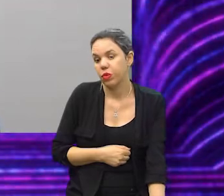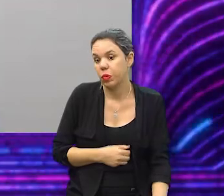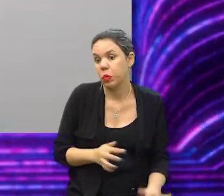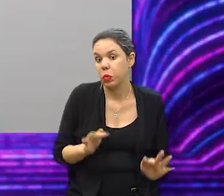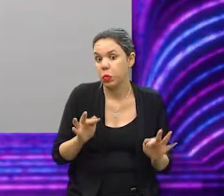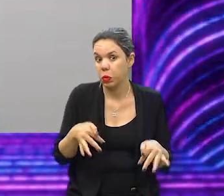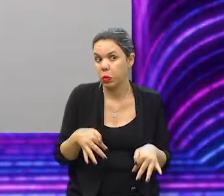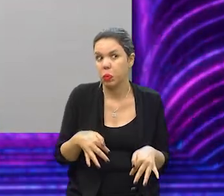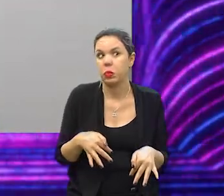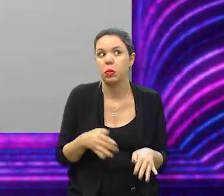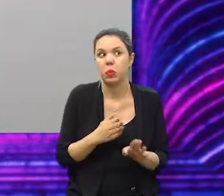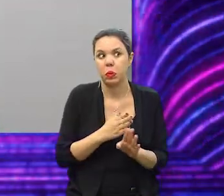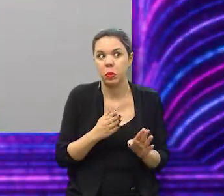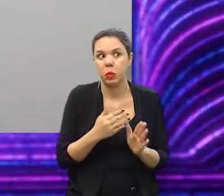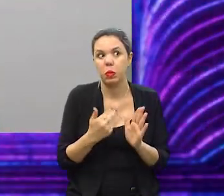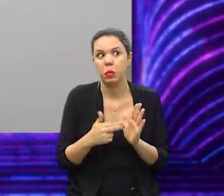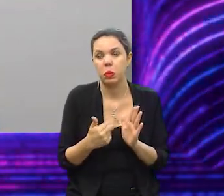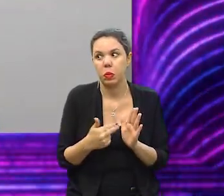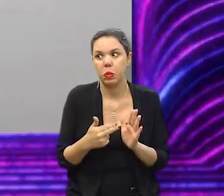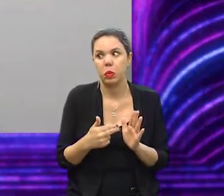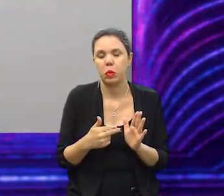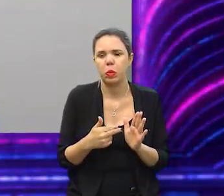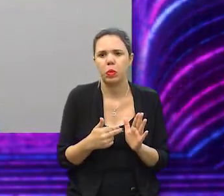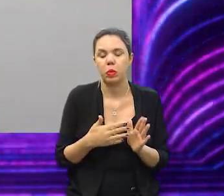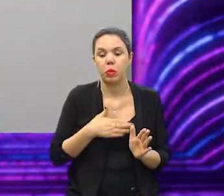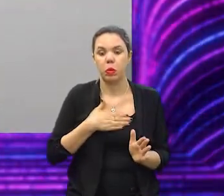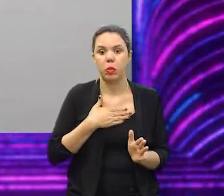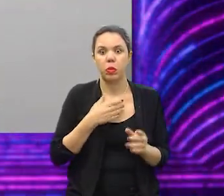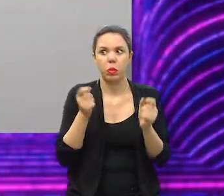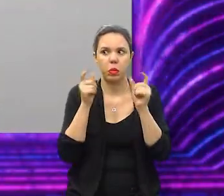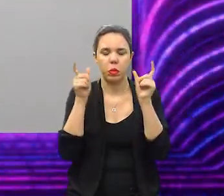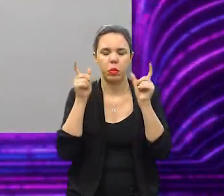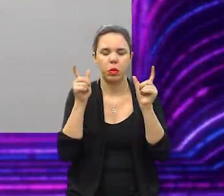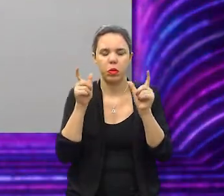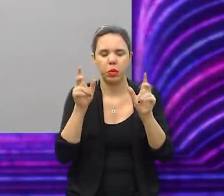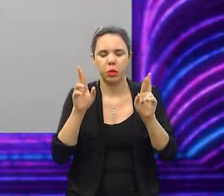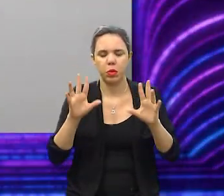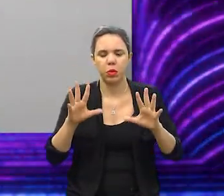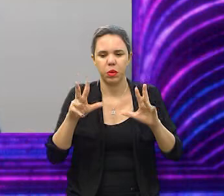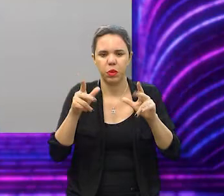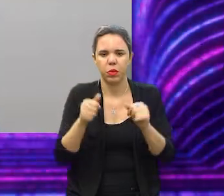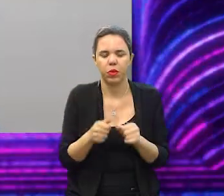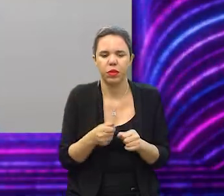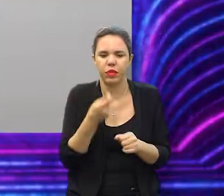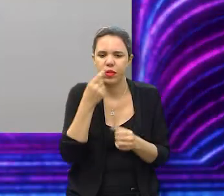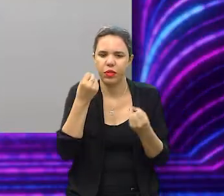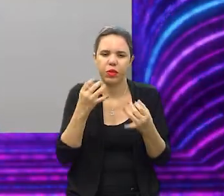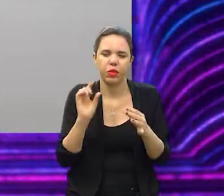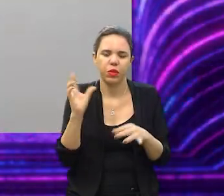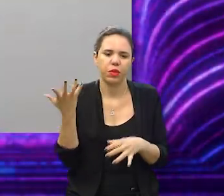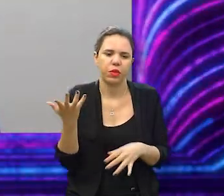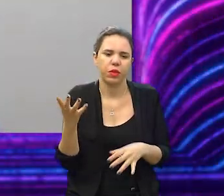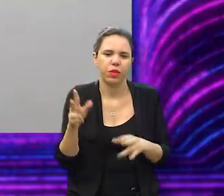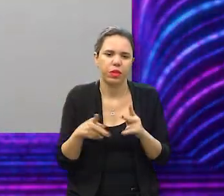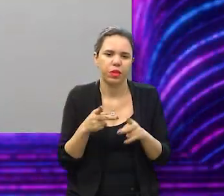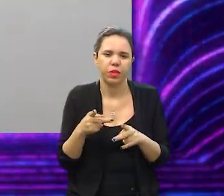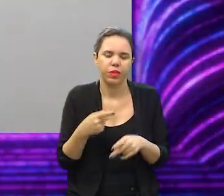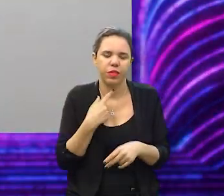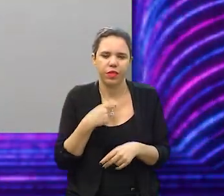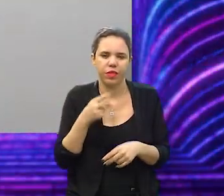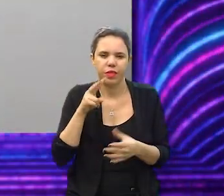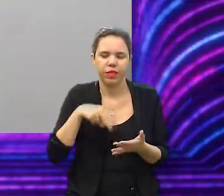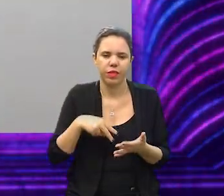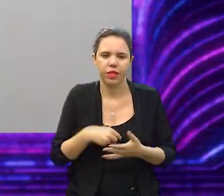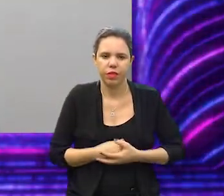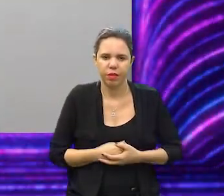né, como o próprio nome diz, é inesperado. Espero que todos, não vou contar o quê, mas espero que todos fiquem com vontade de